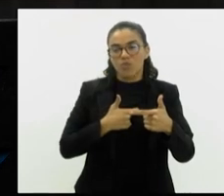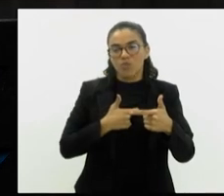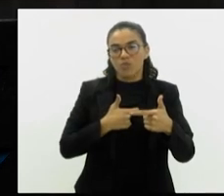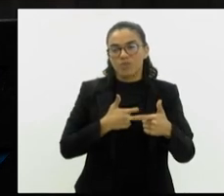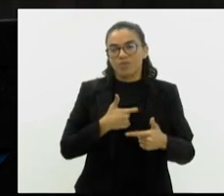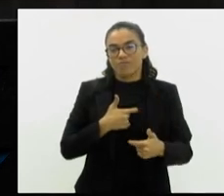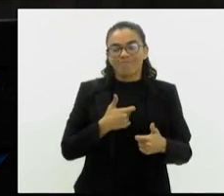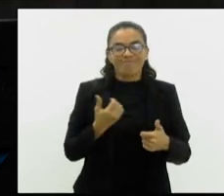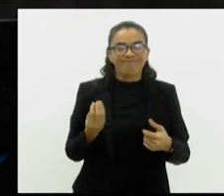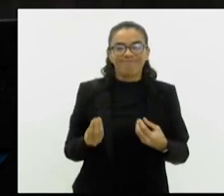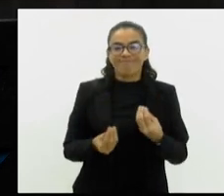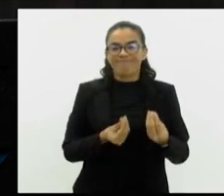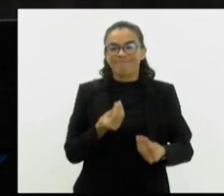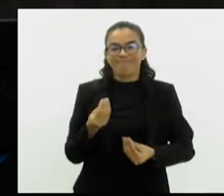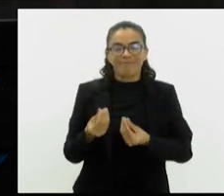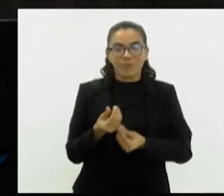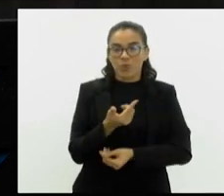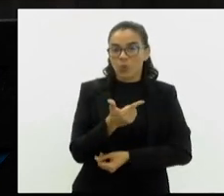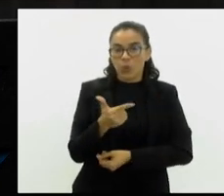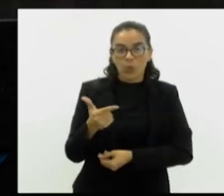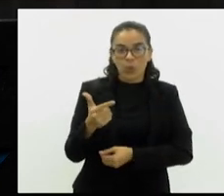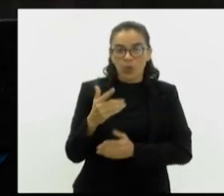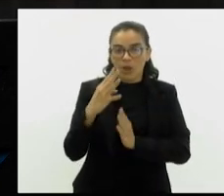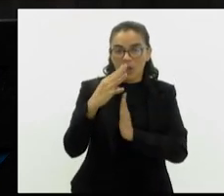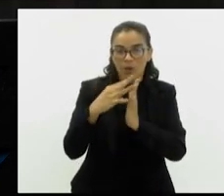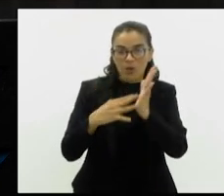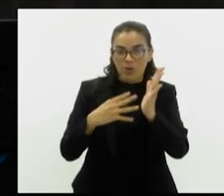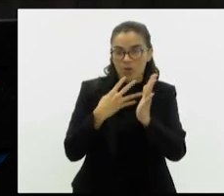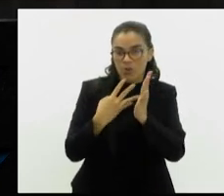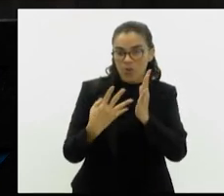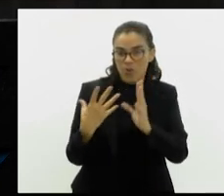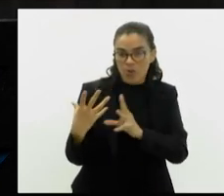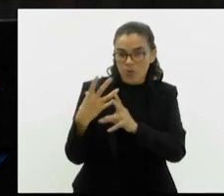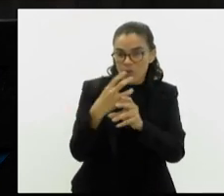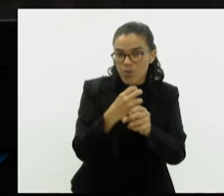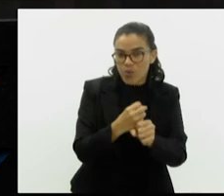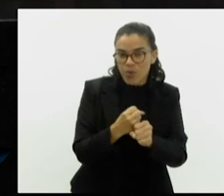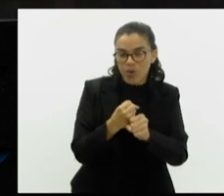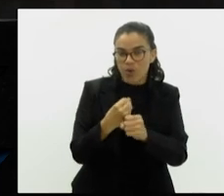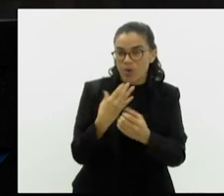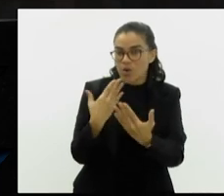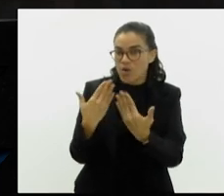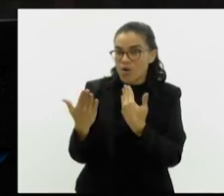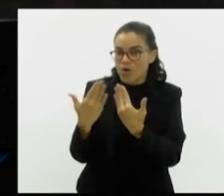tenho a súmula dessa conversa